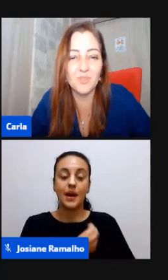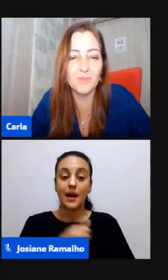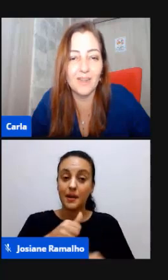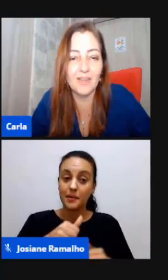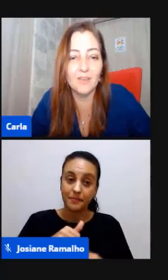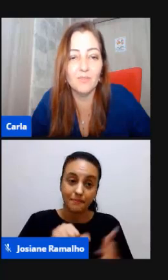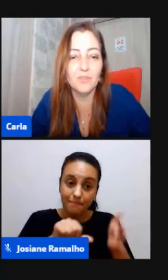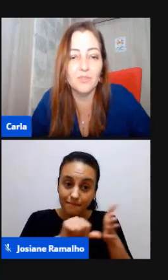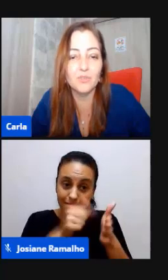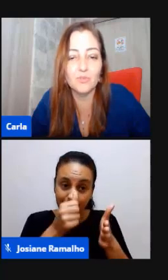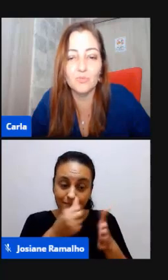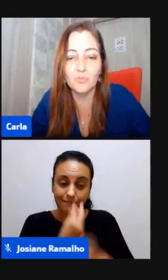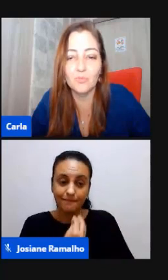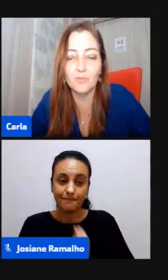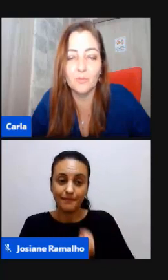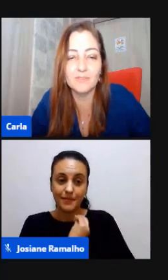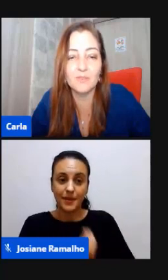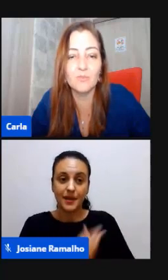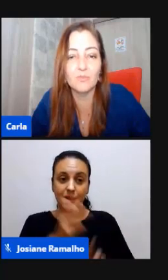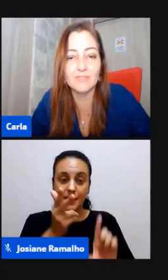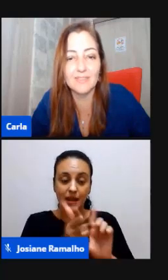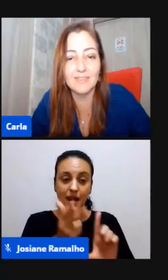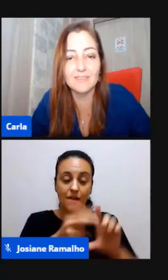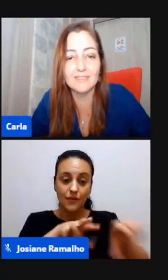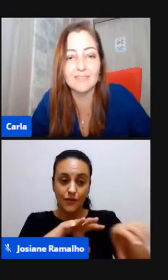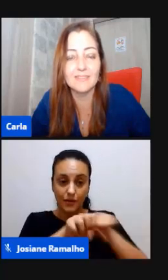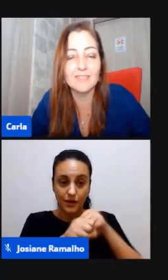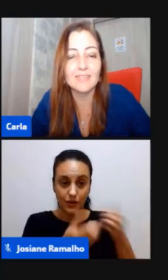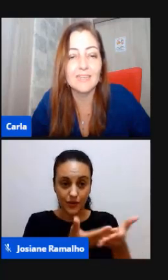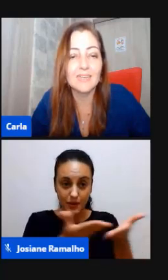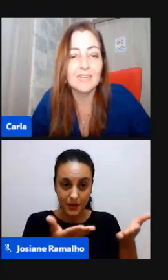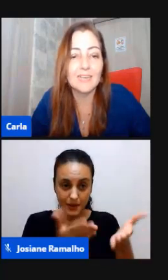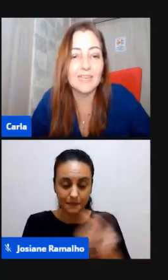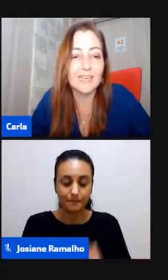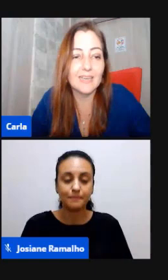vez de uma live, de uma formação com vocês.